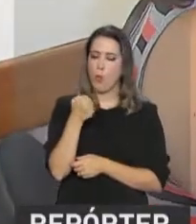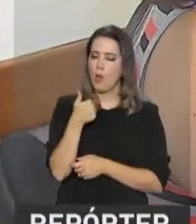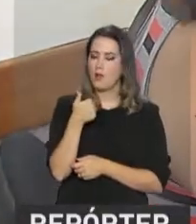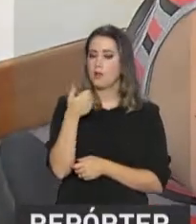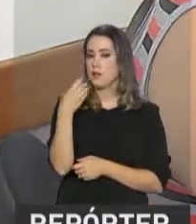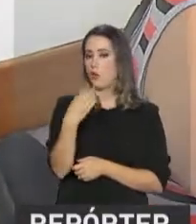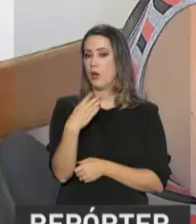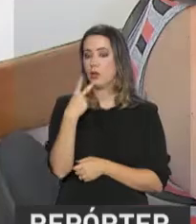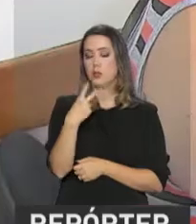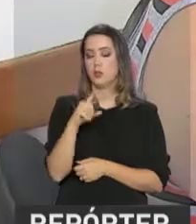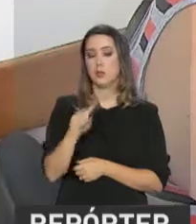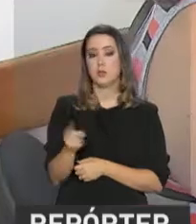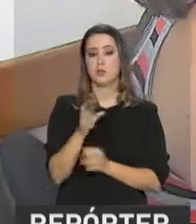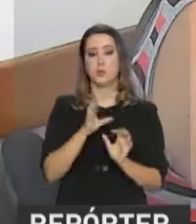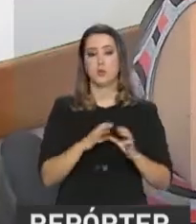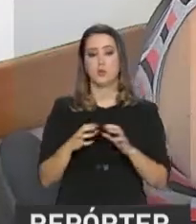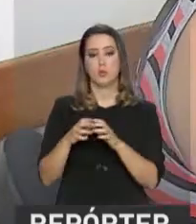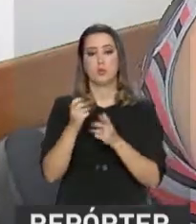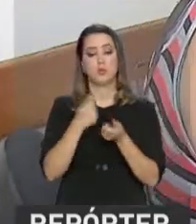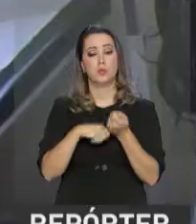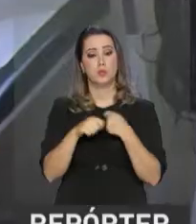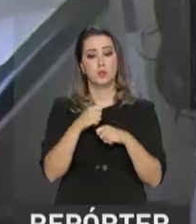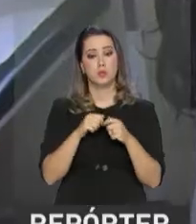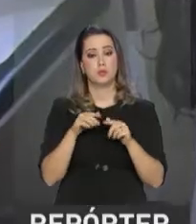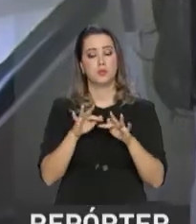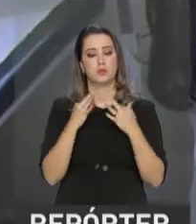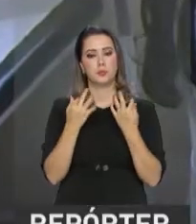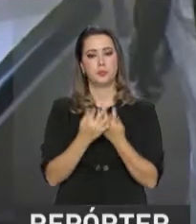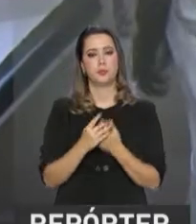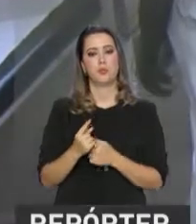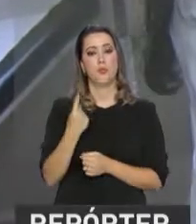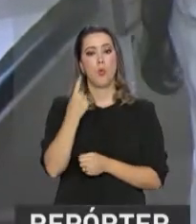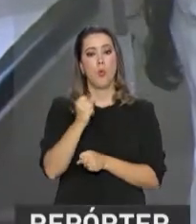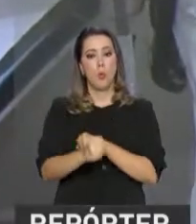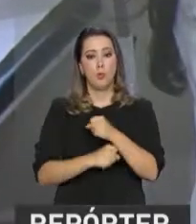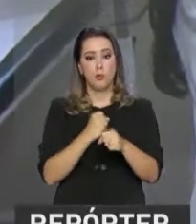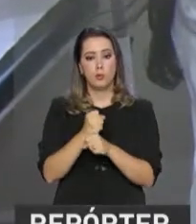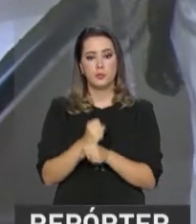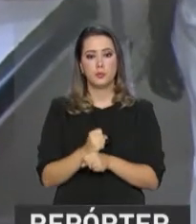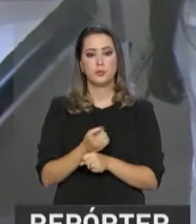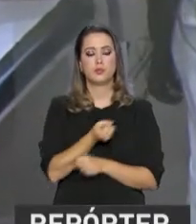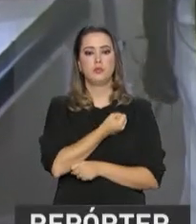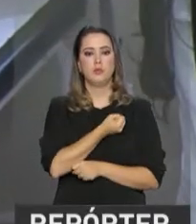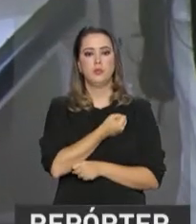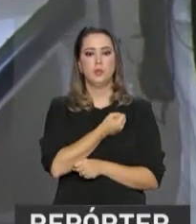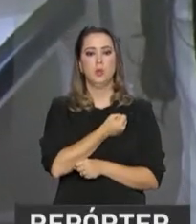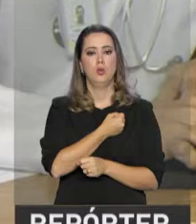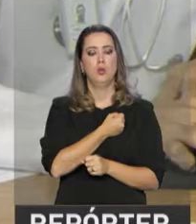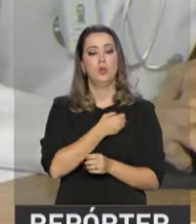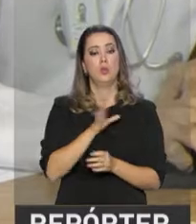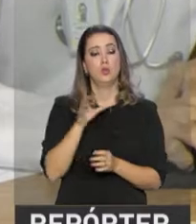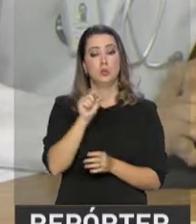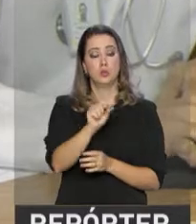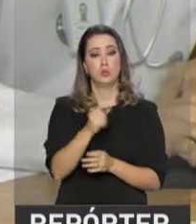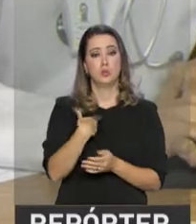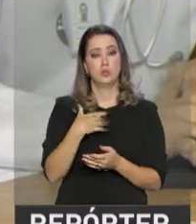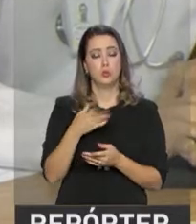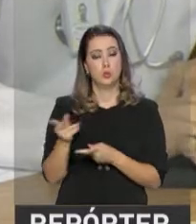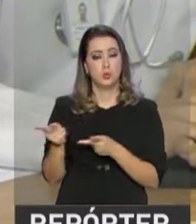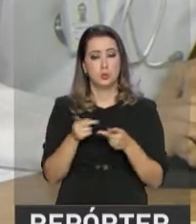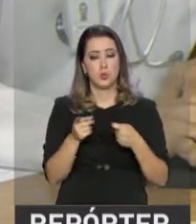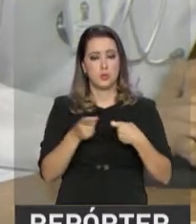equipes de saúde da família em atuação em apenas um ano o número de consultas realizadas nas unidades